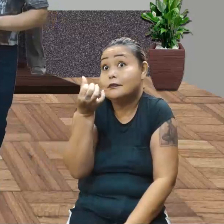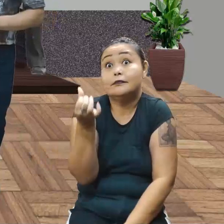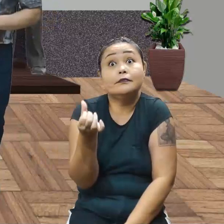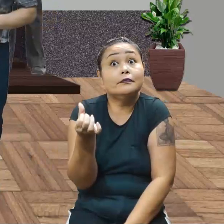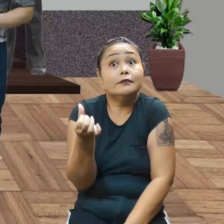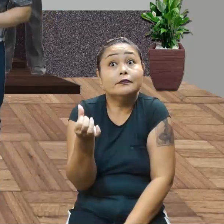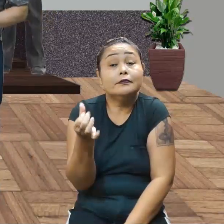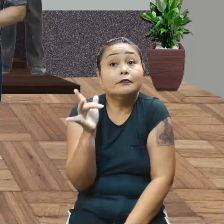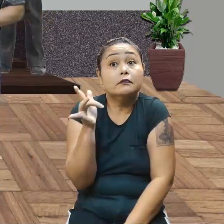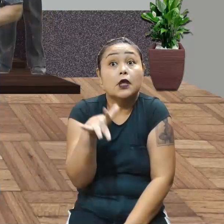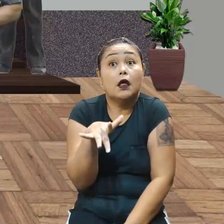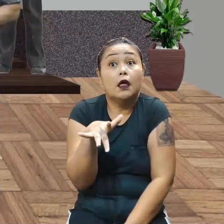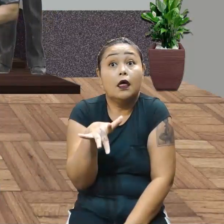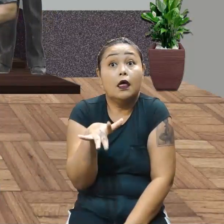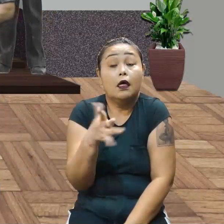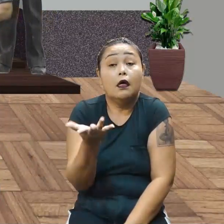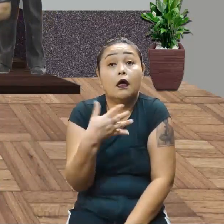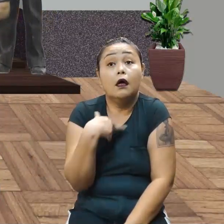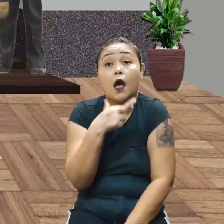de idade.